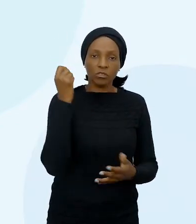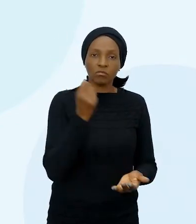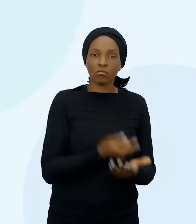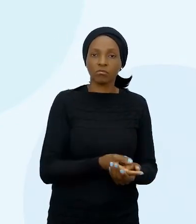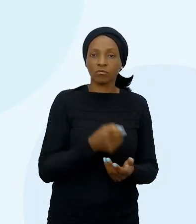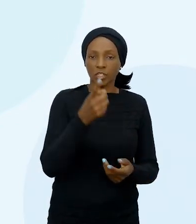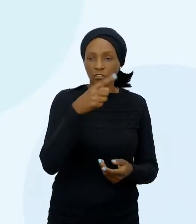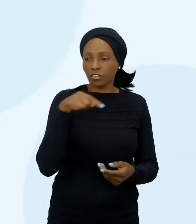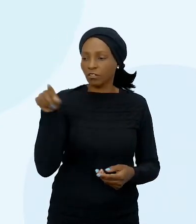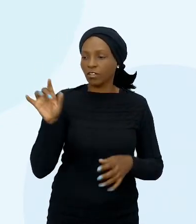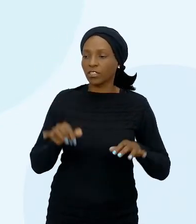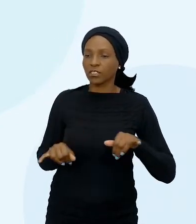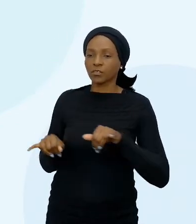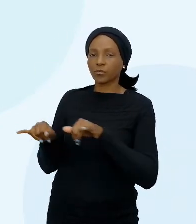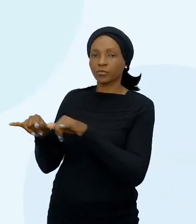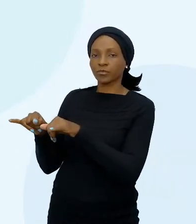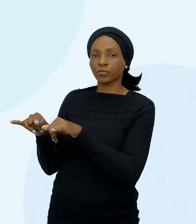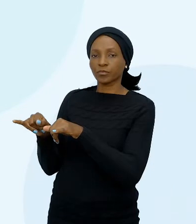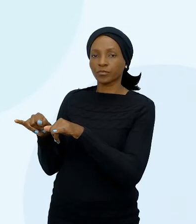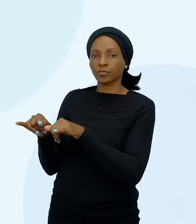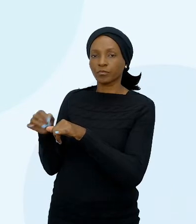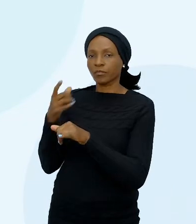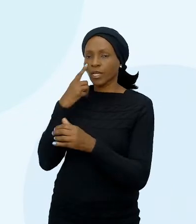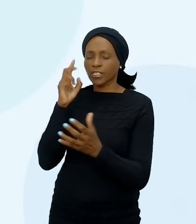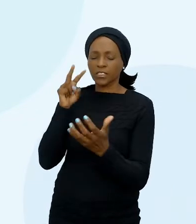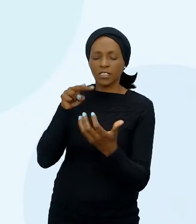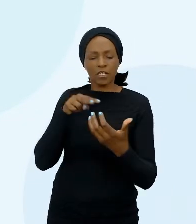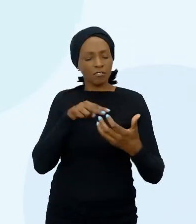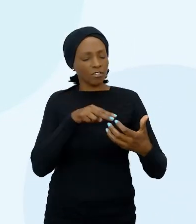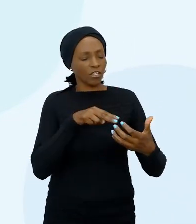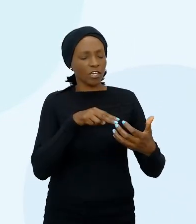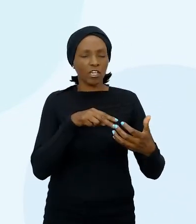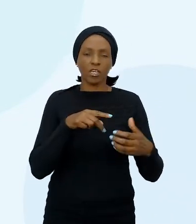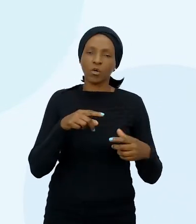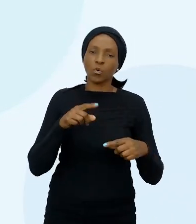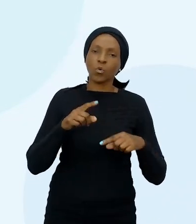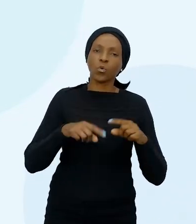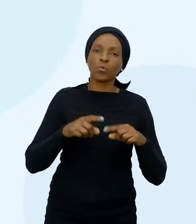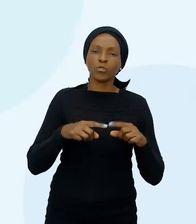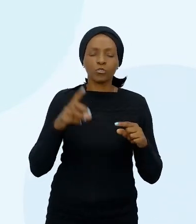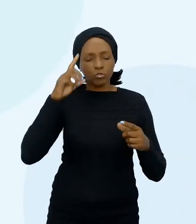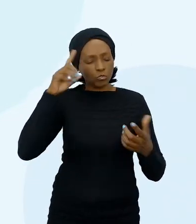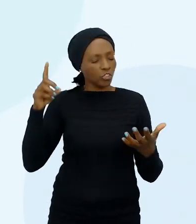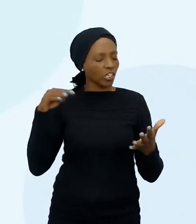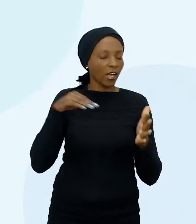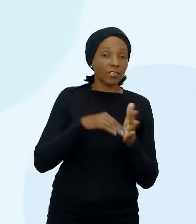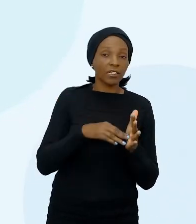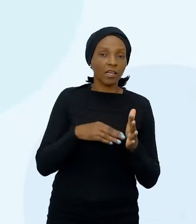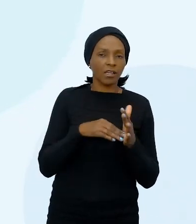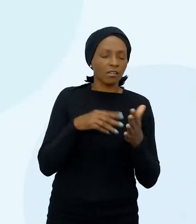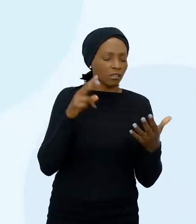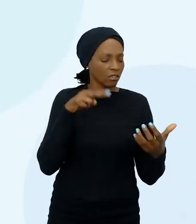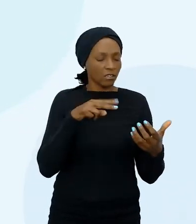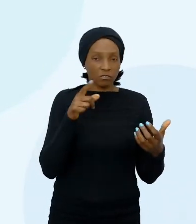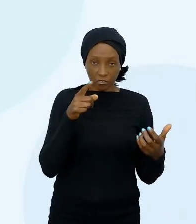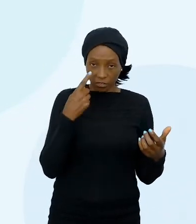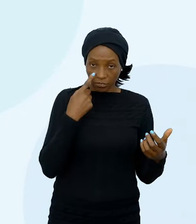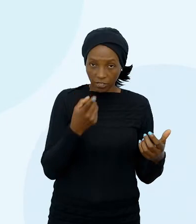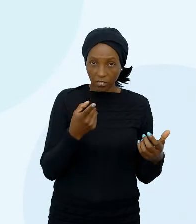consumidor, vai ao supermercado, olha o prazo de validade dos produtos perecíveis. Nós vimos aí na aula anterior